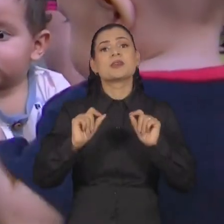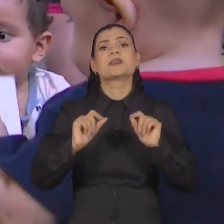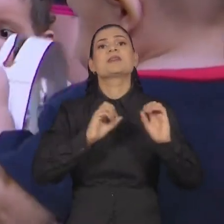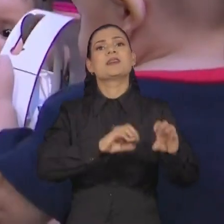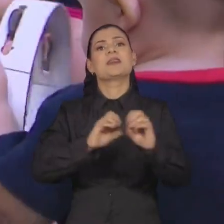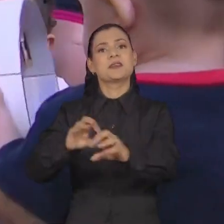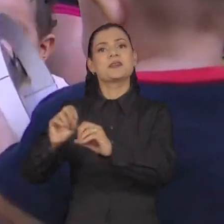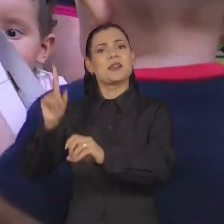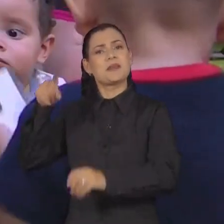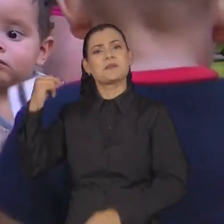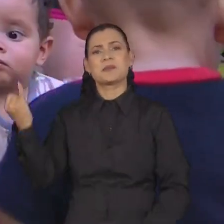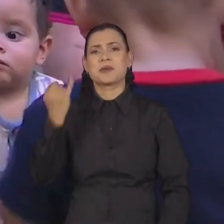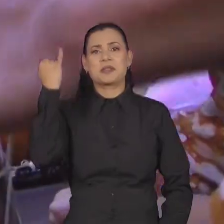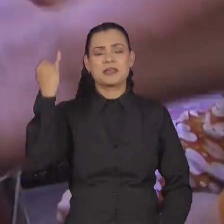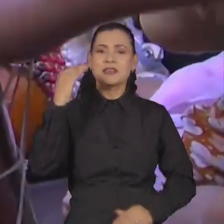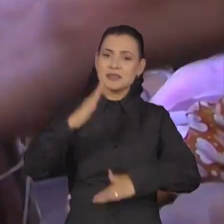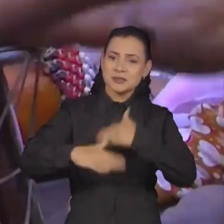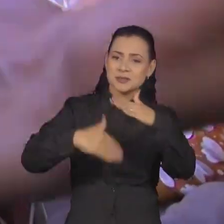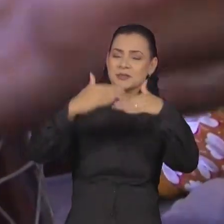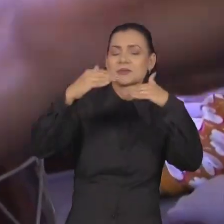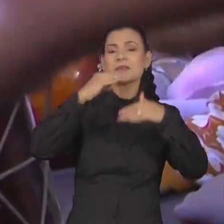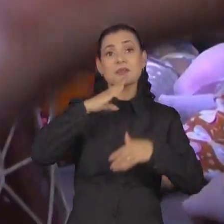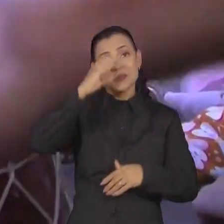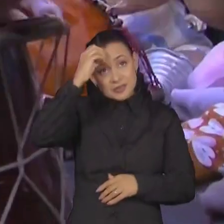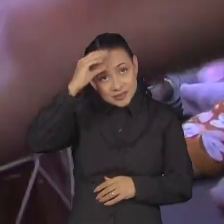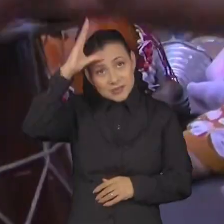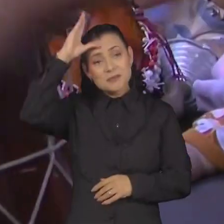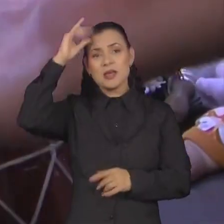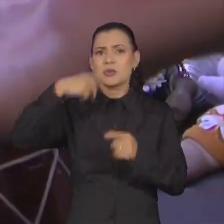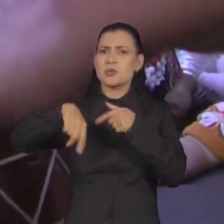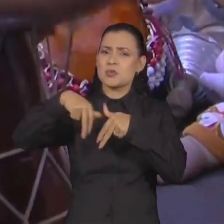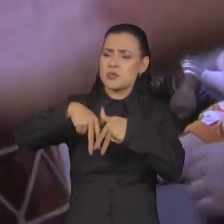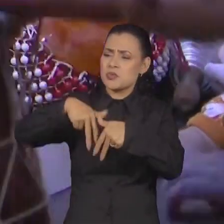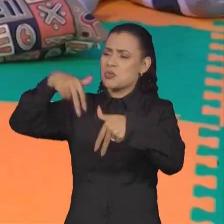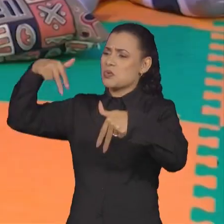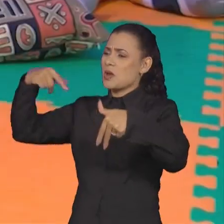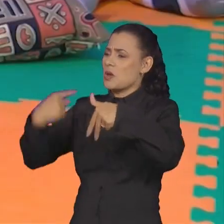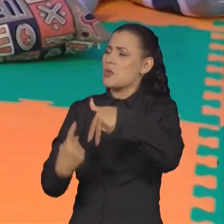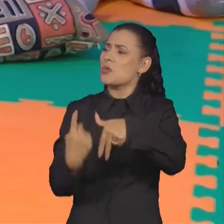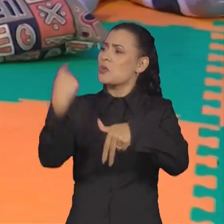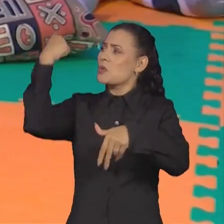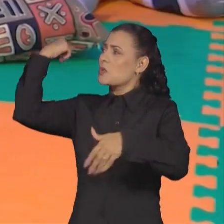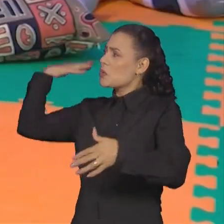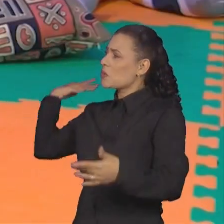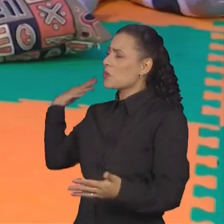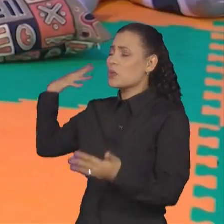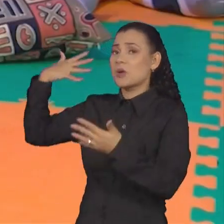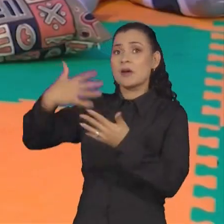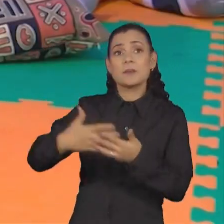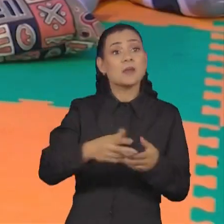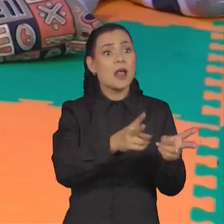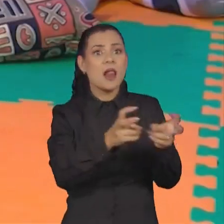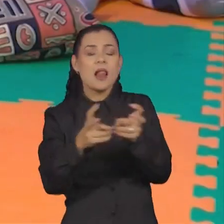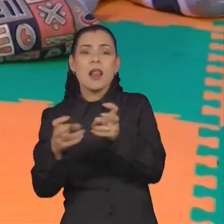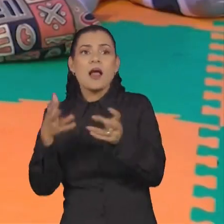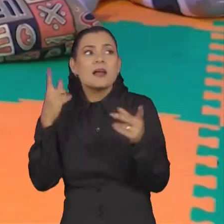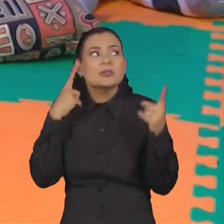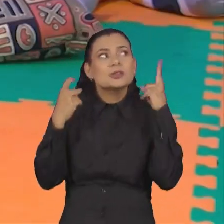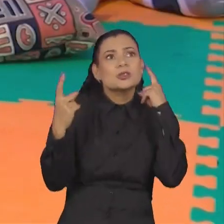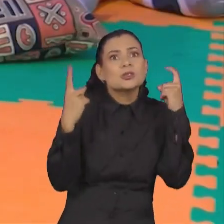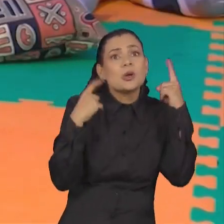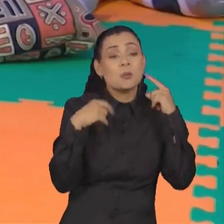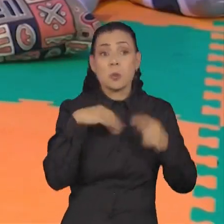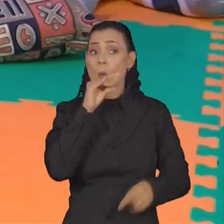roda viva de saberes que reverbera conhecimentos ancestrais. Prestam atenção nos sons, mesmo eles ainda